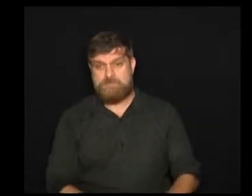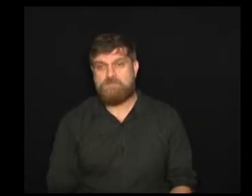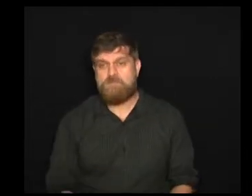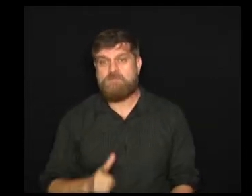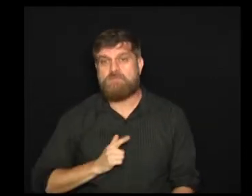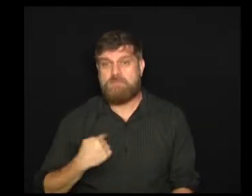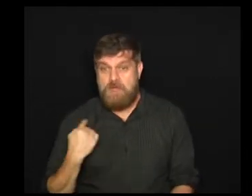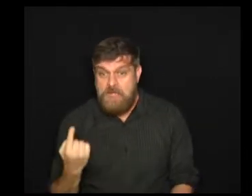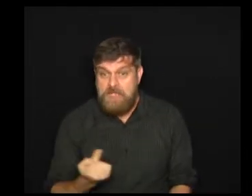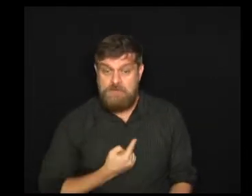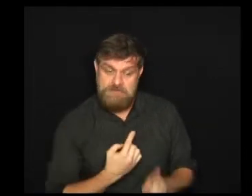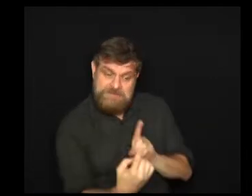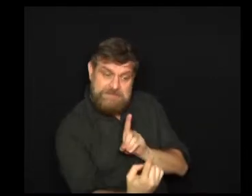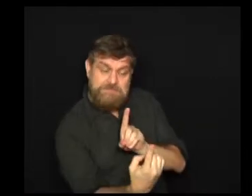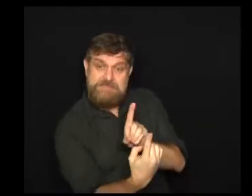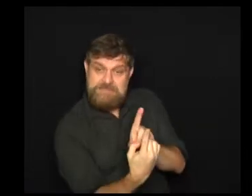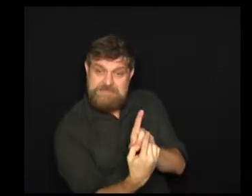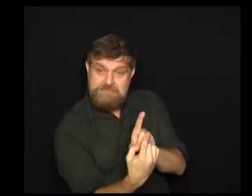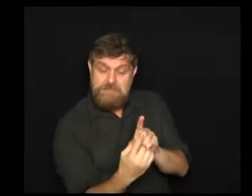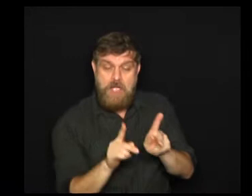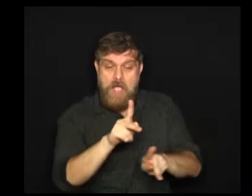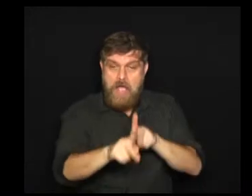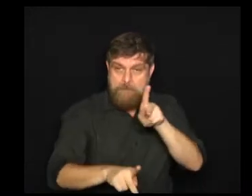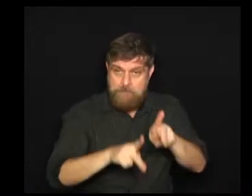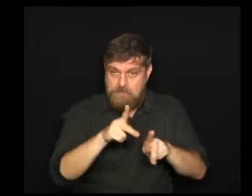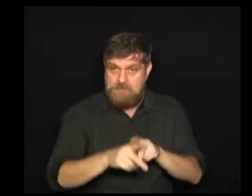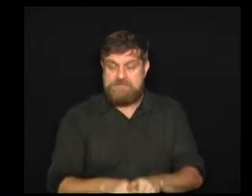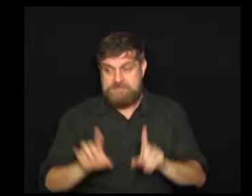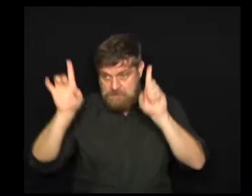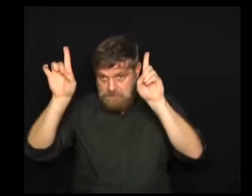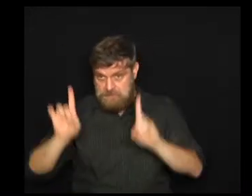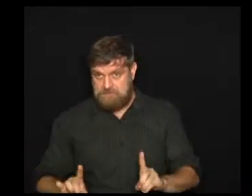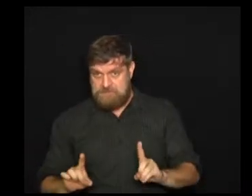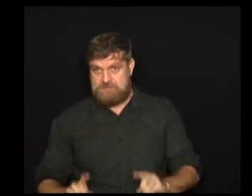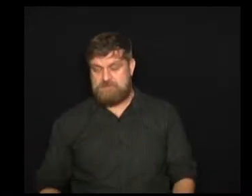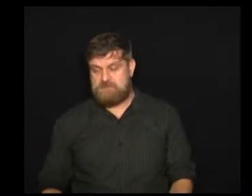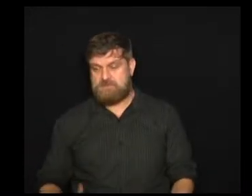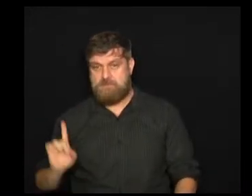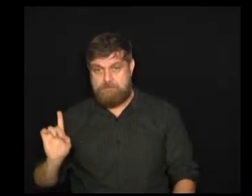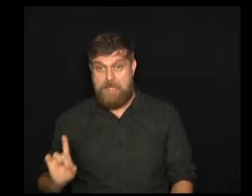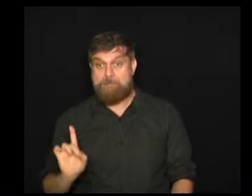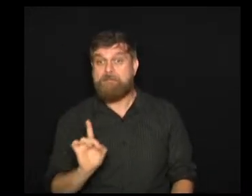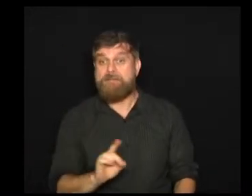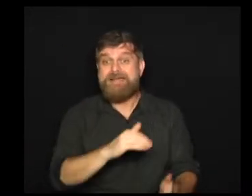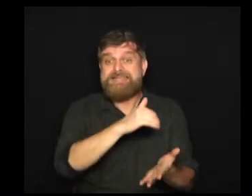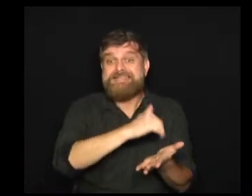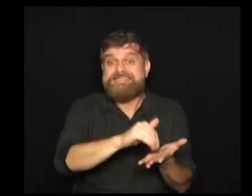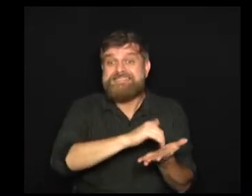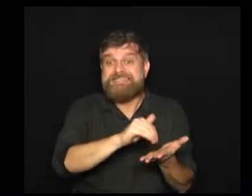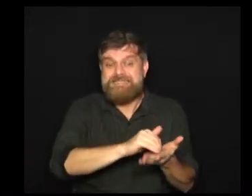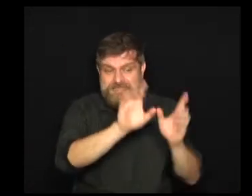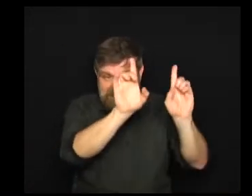onde nós fazemos os atendimentos à população, né, as pessoas com deficiência que nos procuram lá na secretaria. Então, o centro